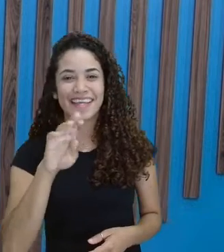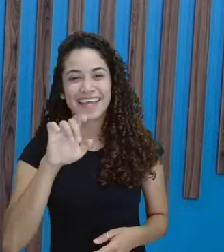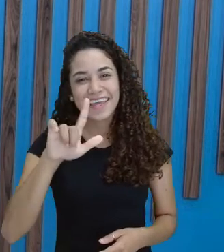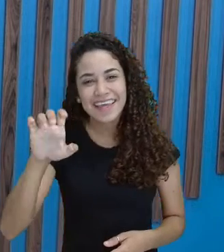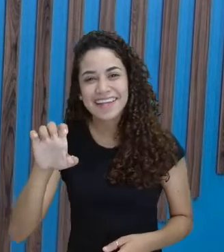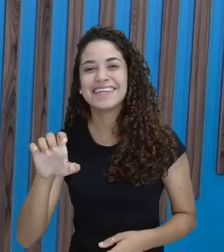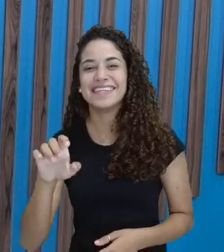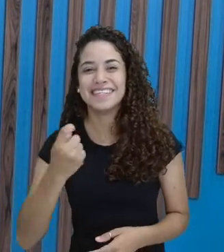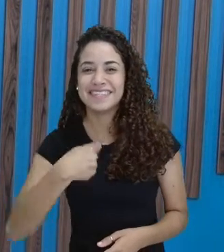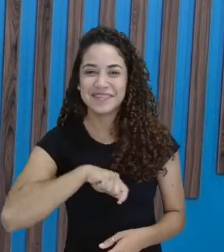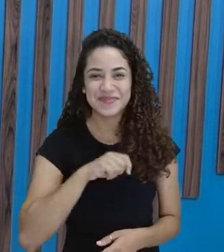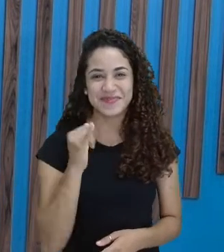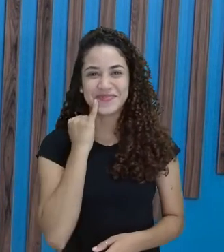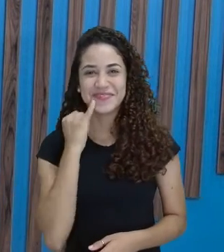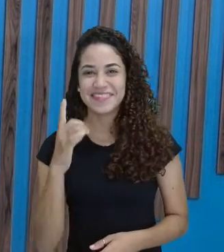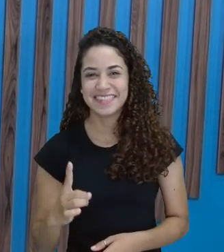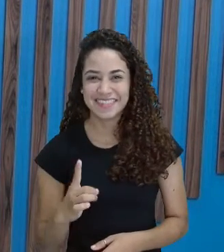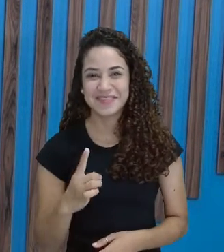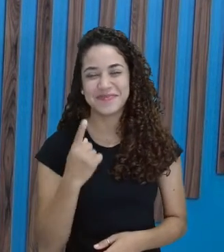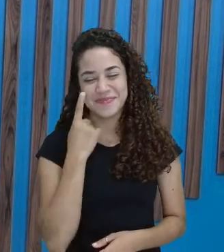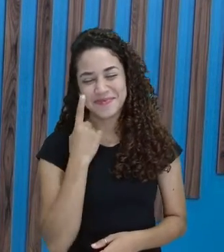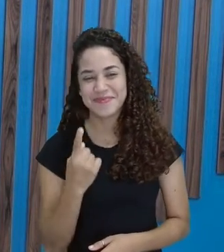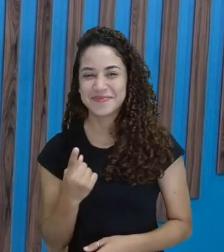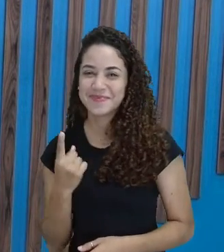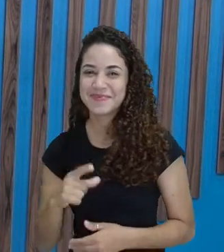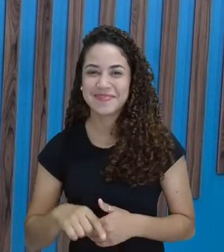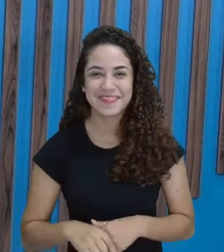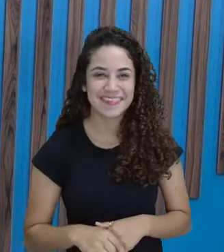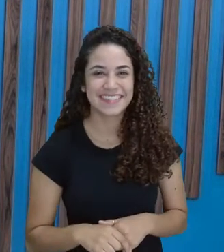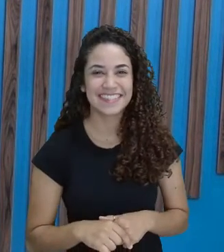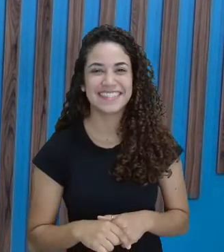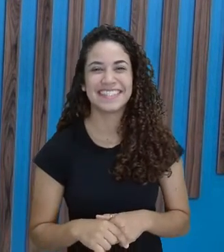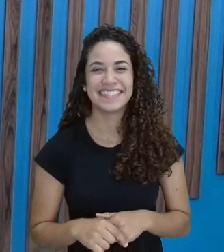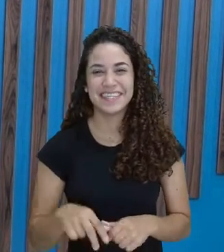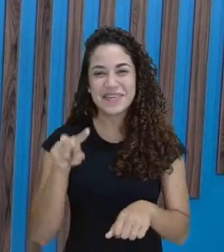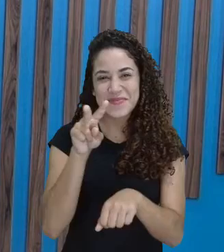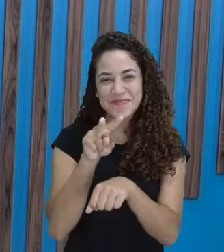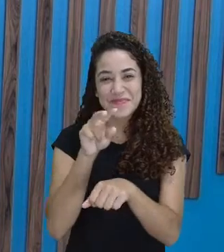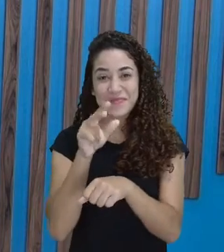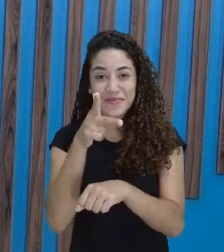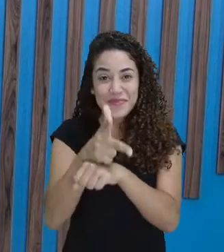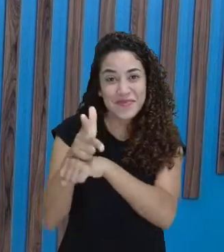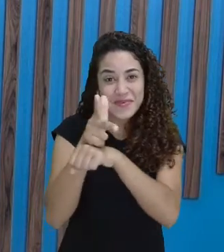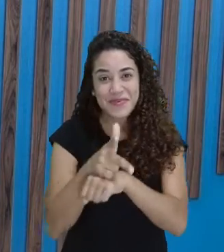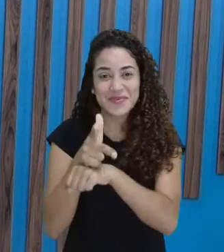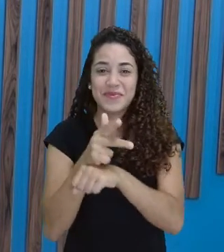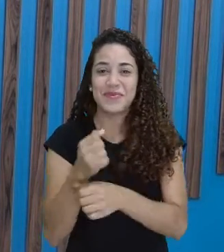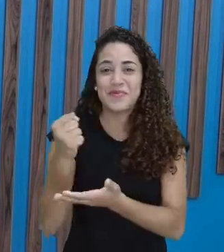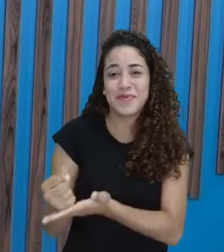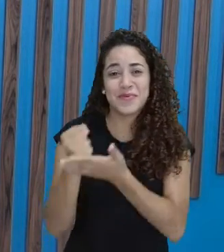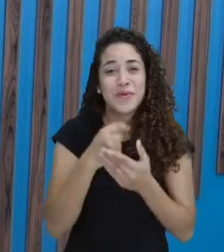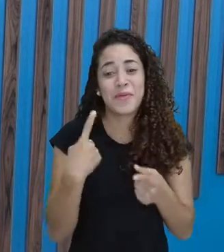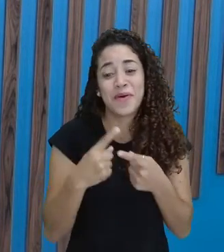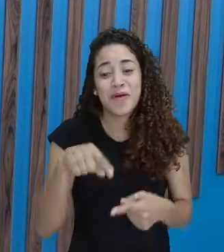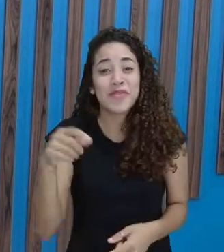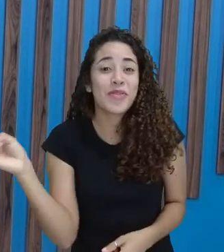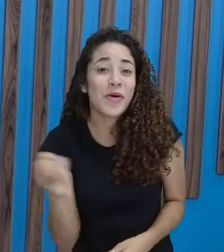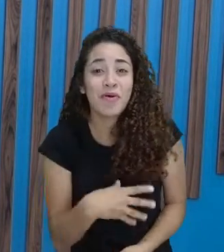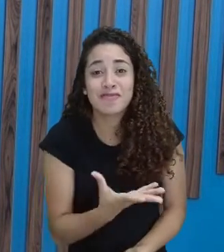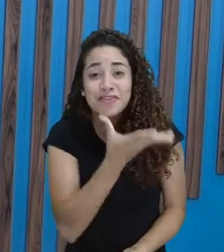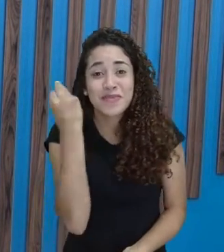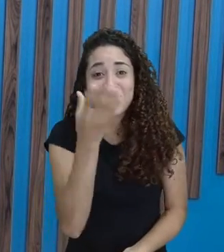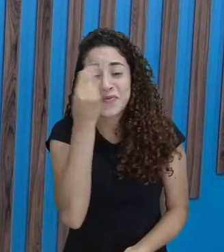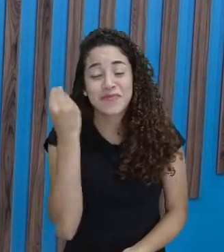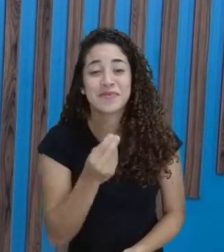Kelly. Olha aí. Eu esqueci, mas olha aqui, ó. A produção me ajudou. porque ela é novata. É normal a gente esquecer os nomes de vez em quando, não é